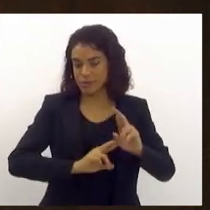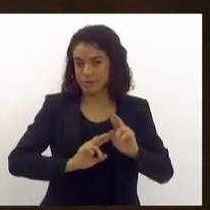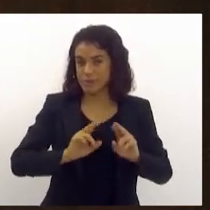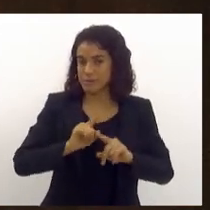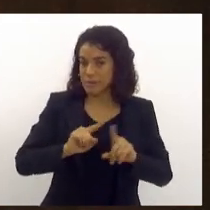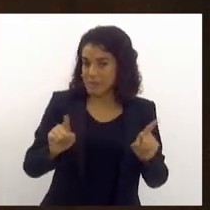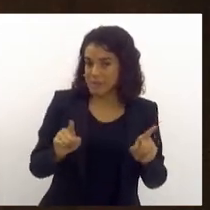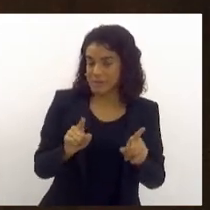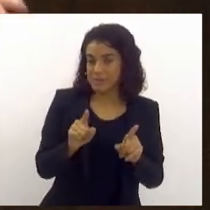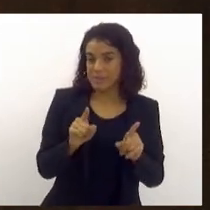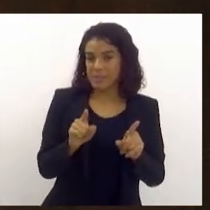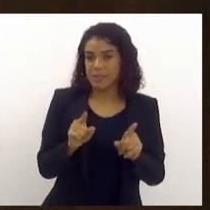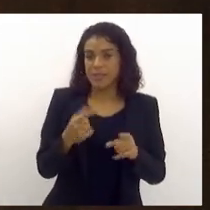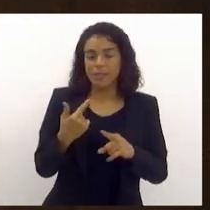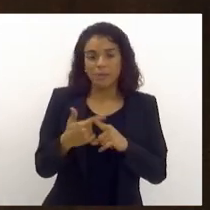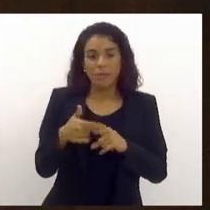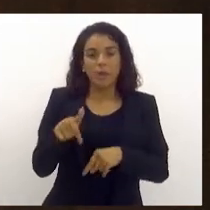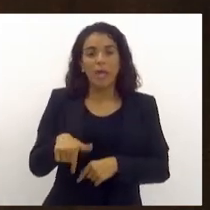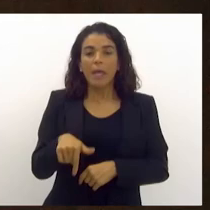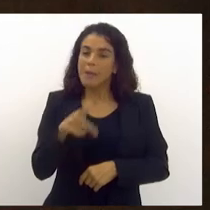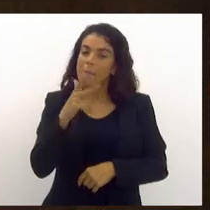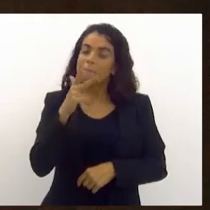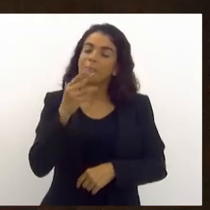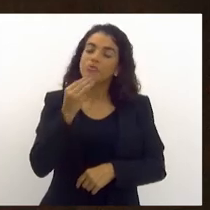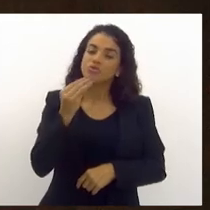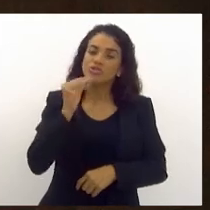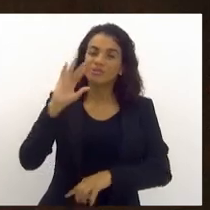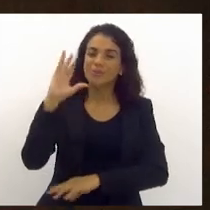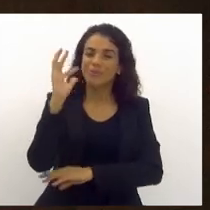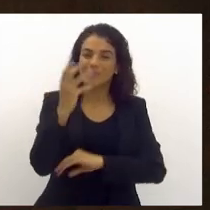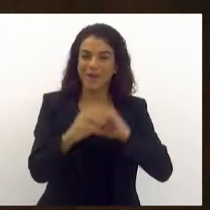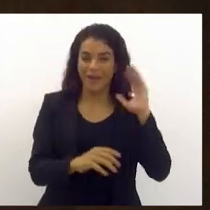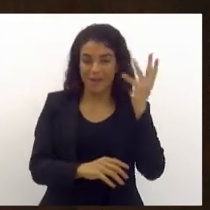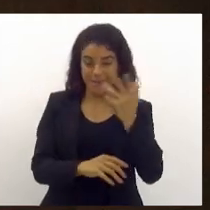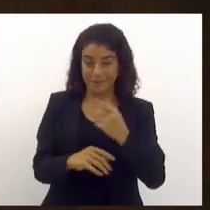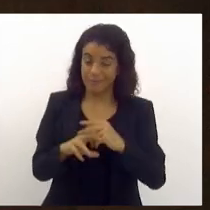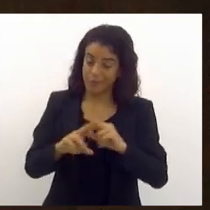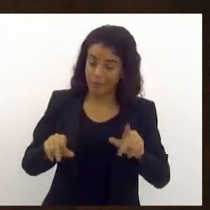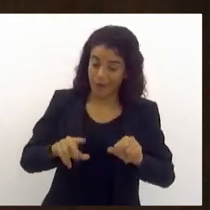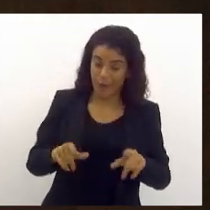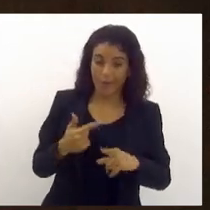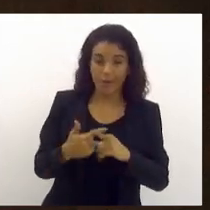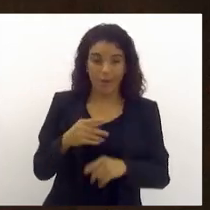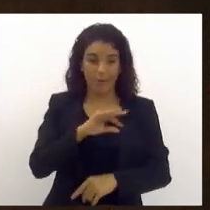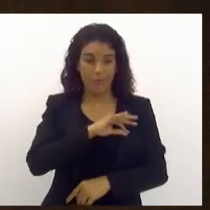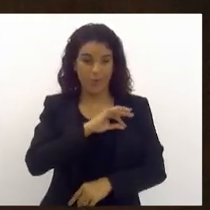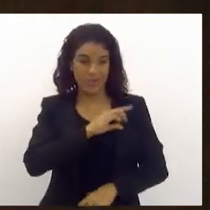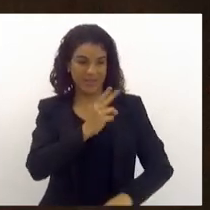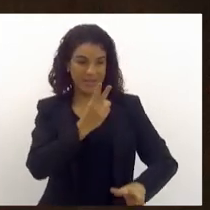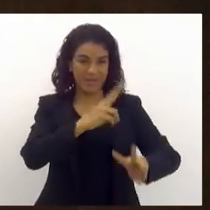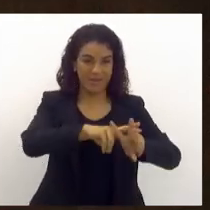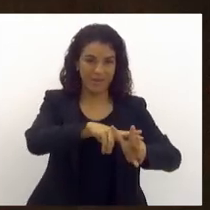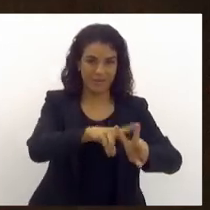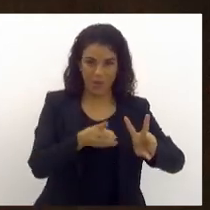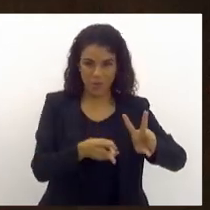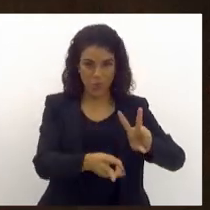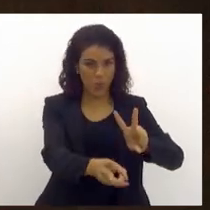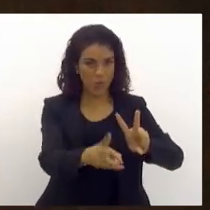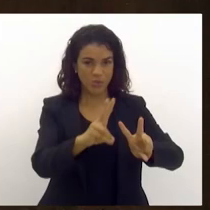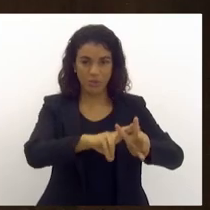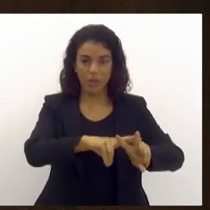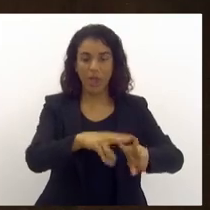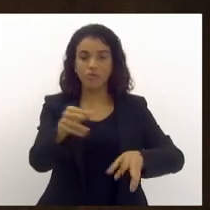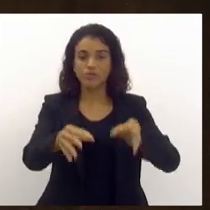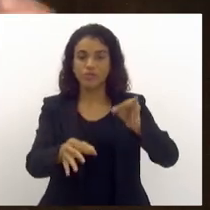é boa, que aqui era para ser o Éden, porque a polícia prende, mas ele não fica preso. O